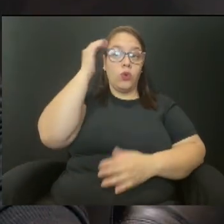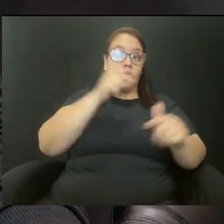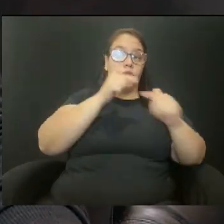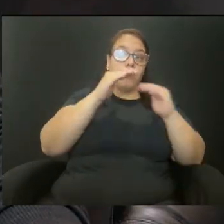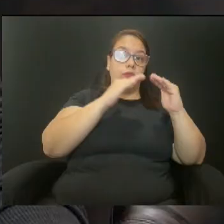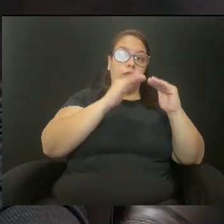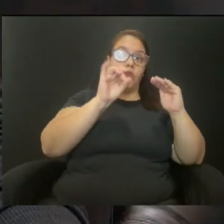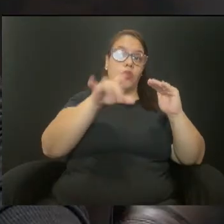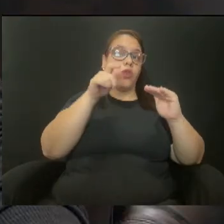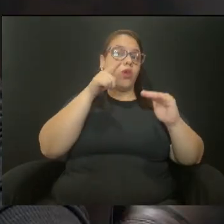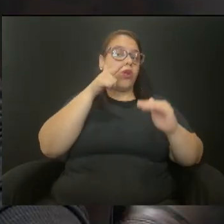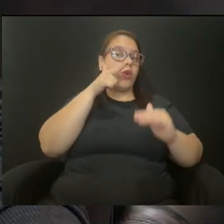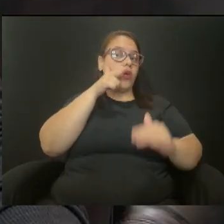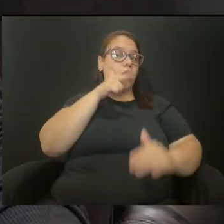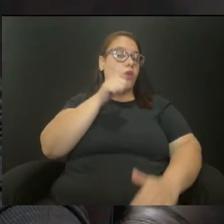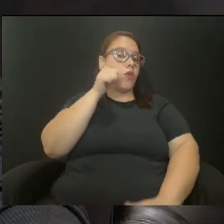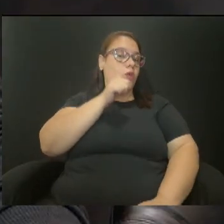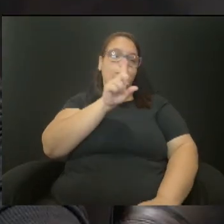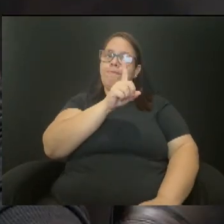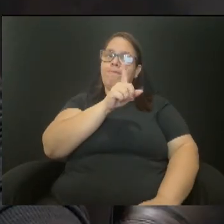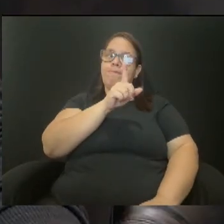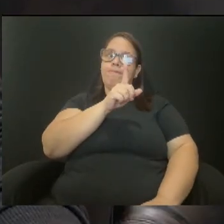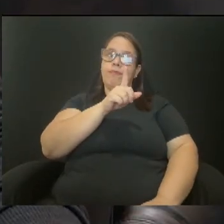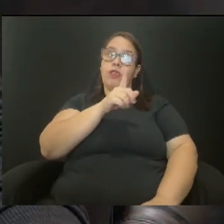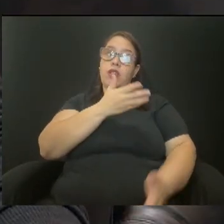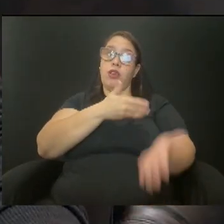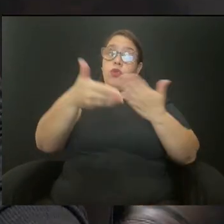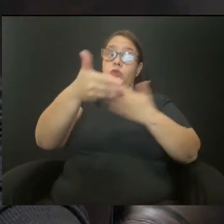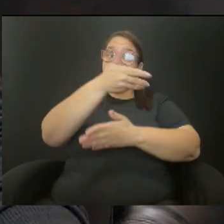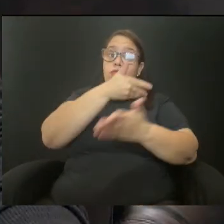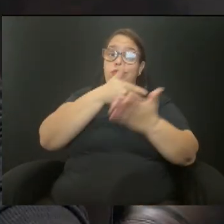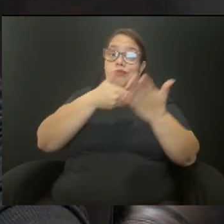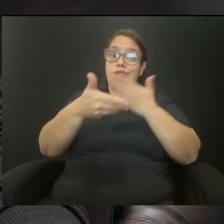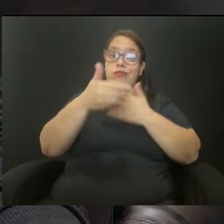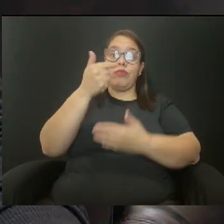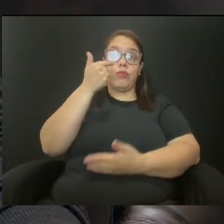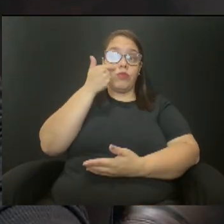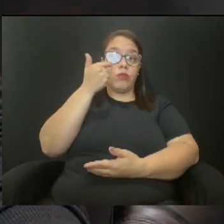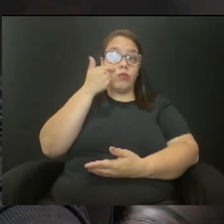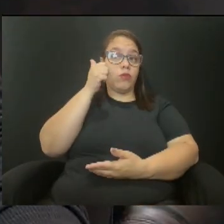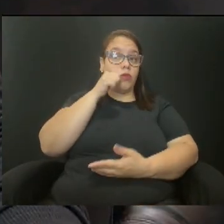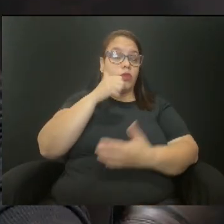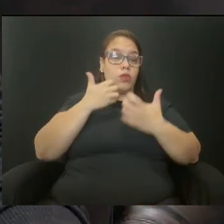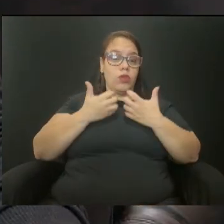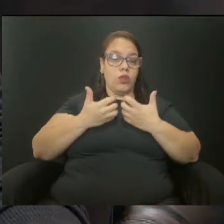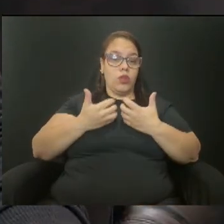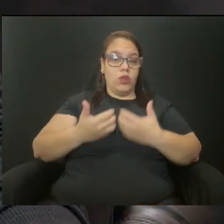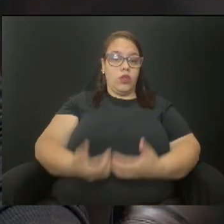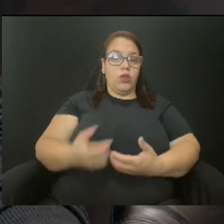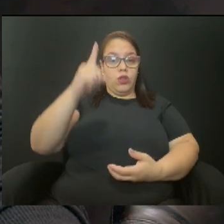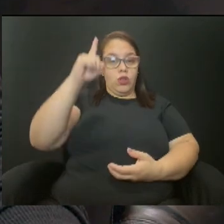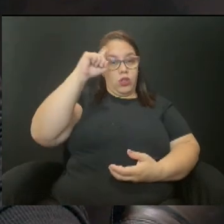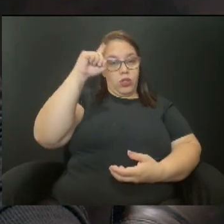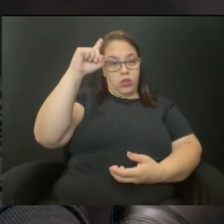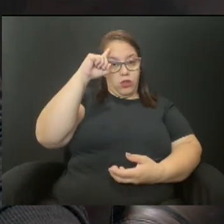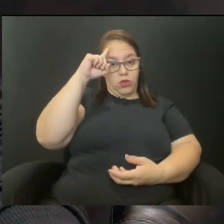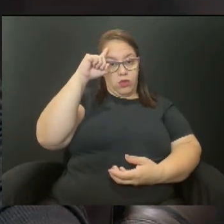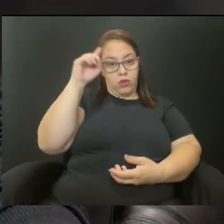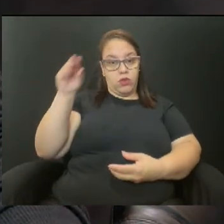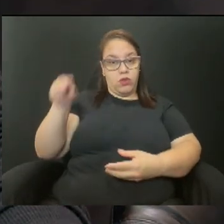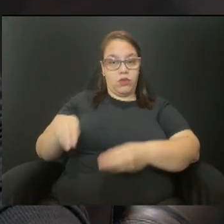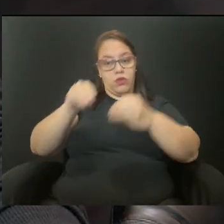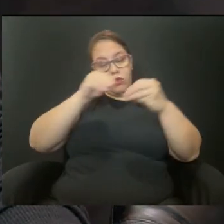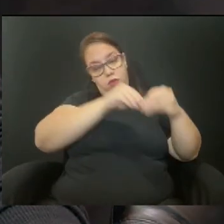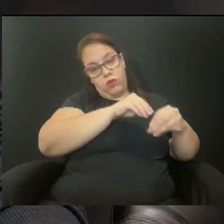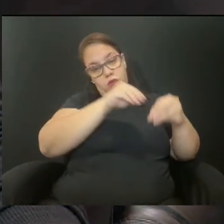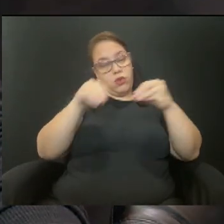não, deveria ser um trabalho compartilhado. Então eu vejo muito mais mulheres exaustas no seu dia a dia, então transições seriam mais difíceis para ela do que